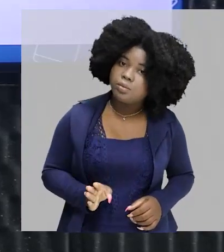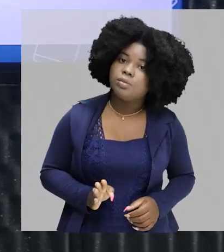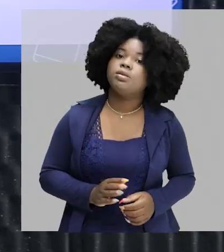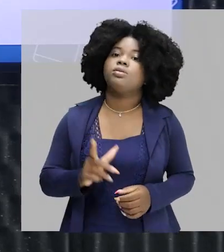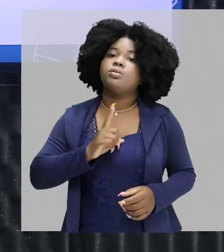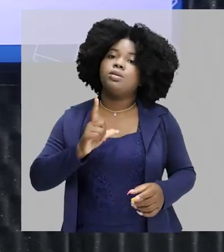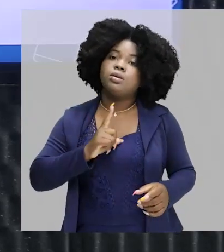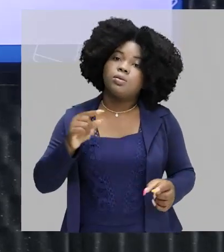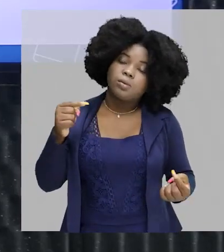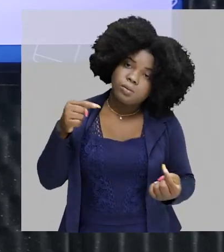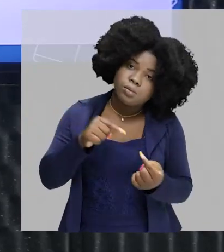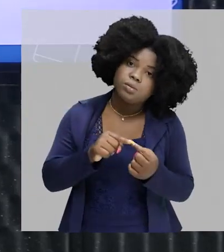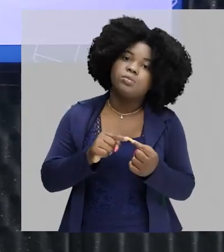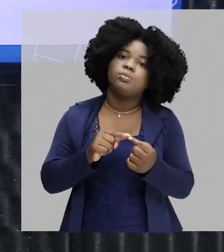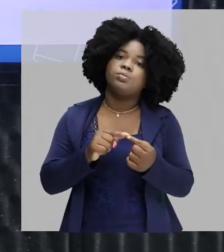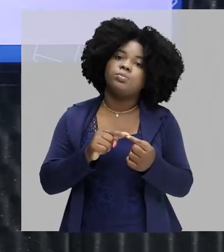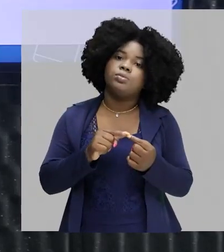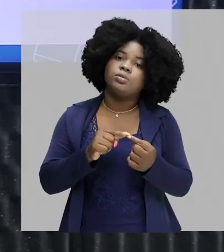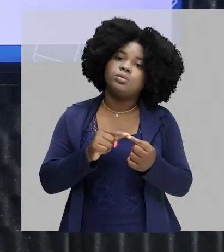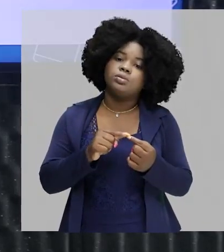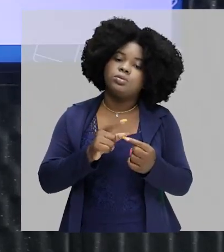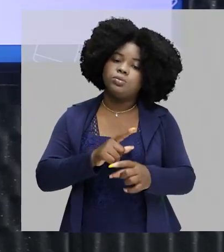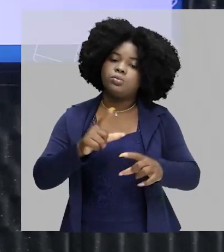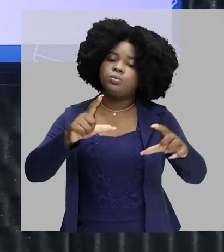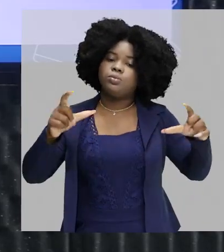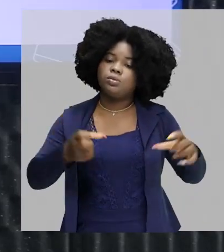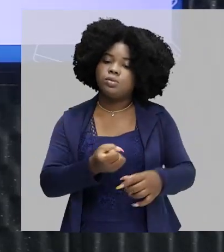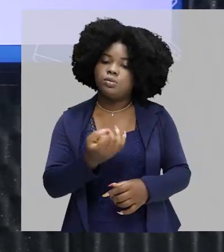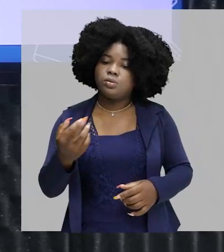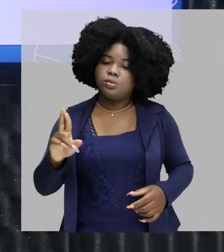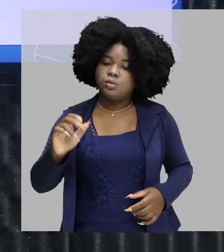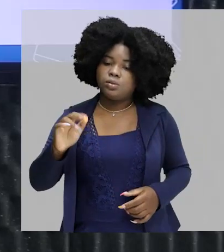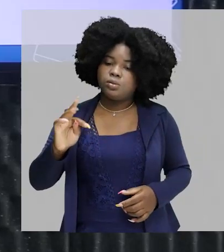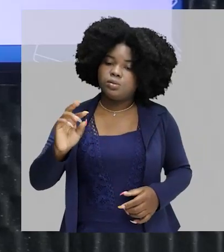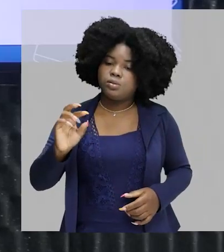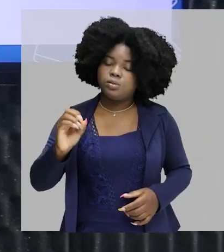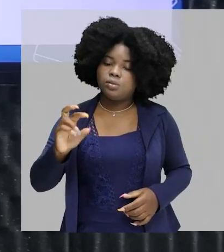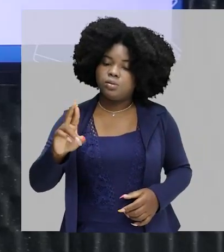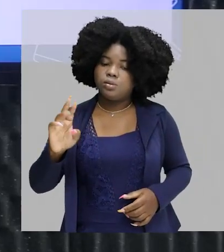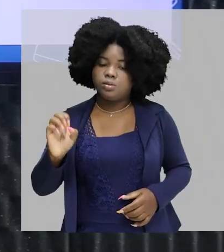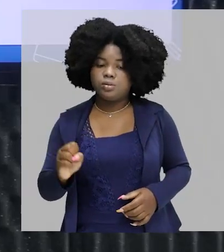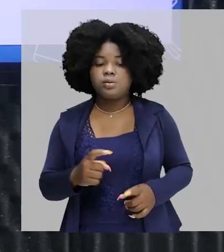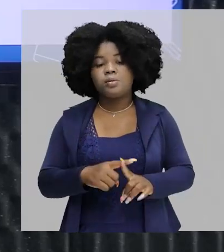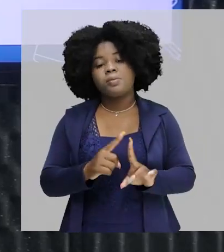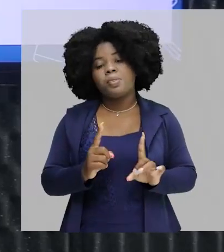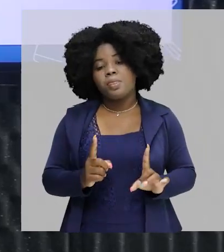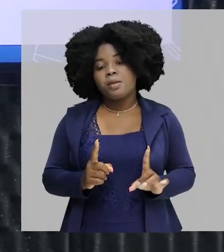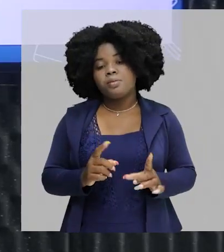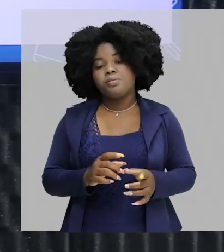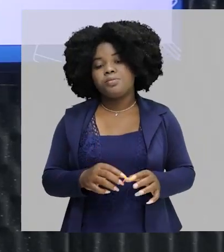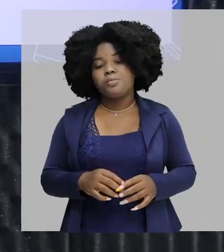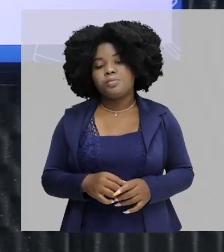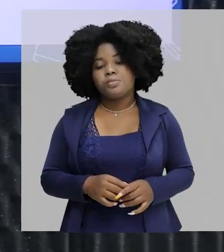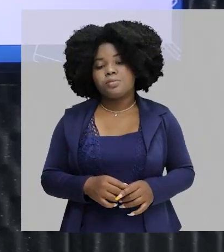como objetivo aumentar a quantidade dos reatores nucleares. E mais uma vez,